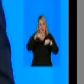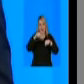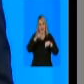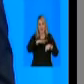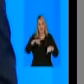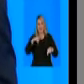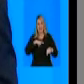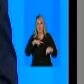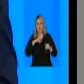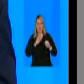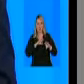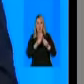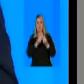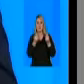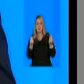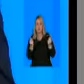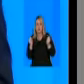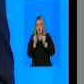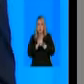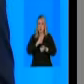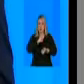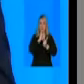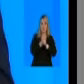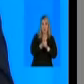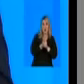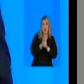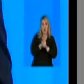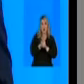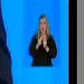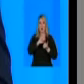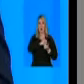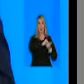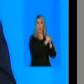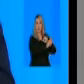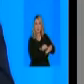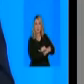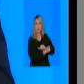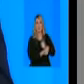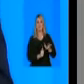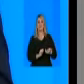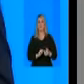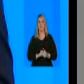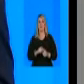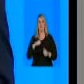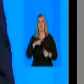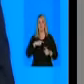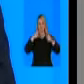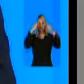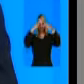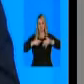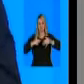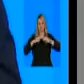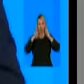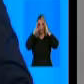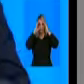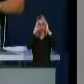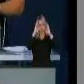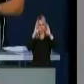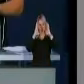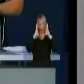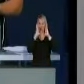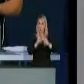menos uma educação de qualidade atrelada ao esporte, à prática de lutas, por exemplo, para que elas sejam mais disciplinadas e respeitar, né,